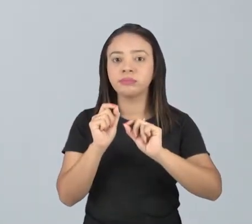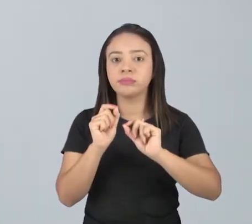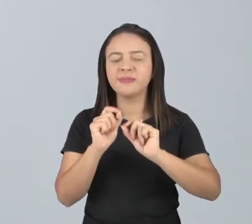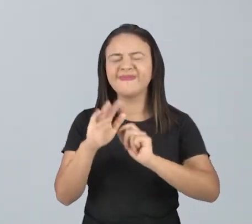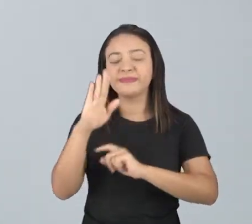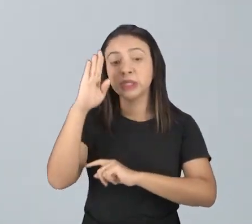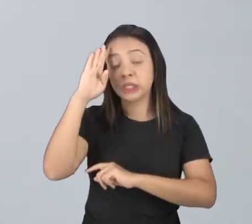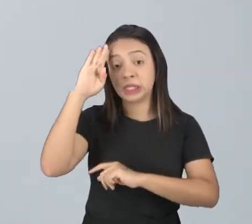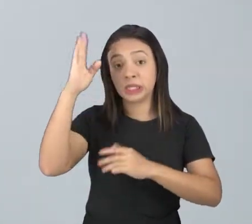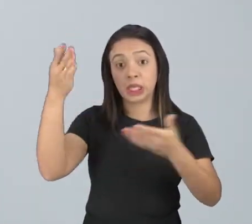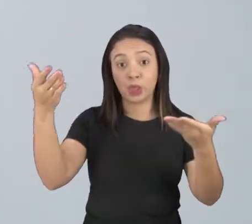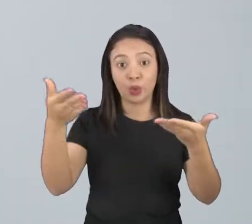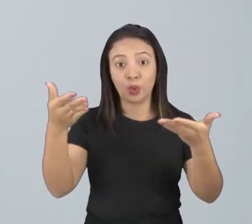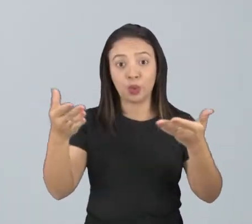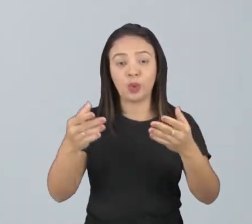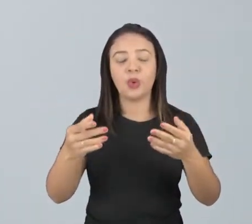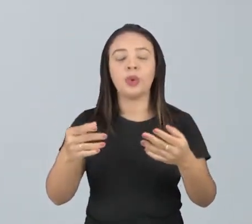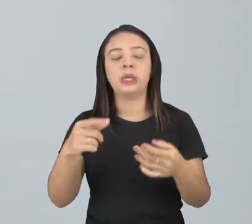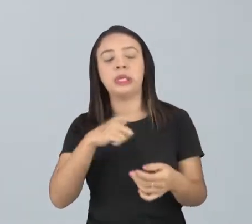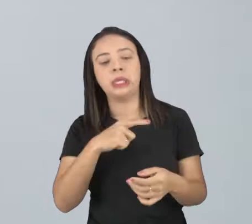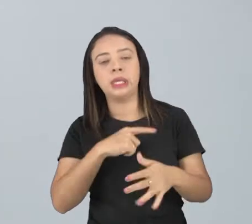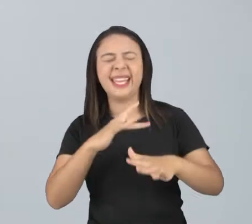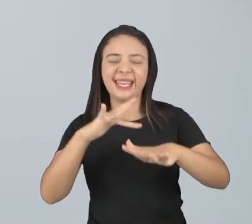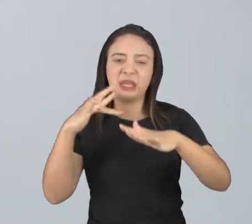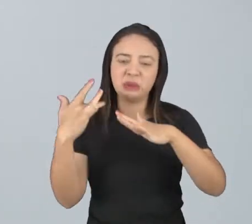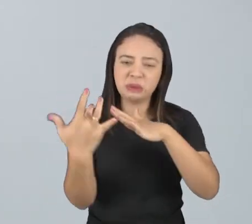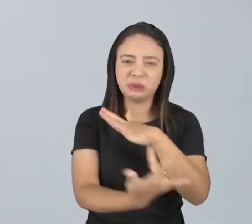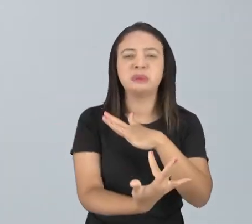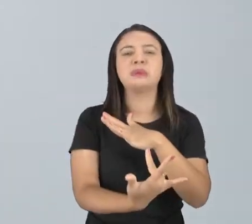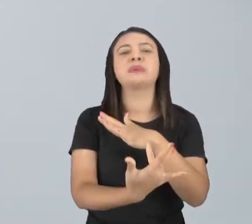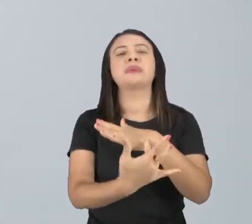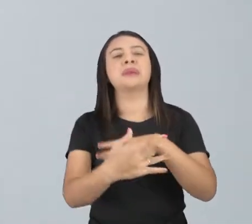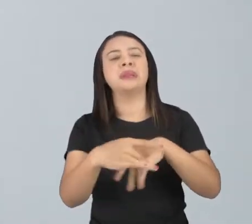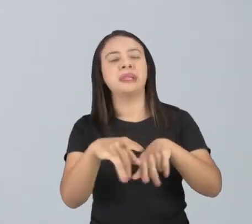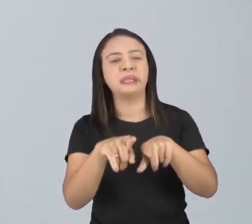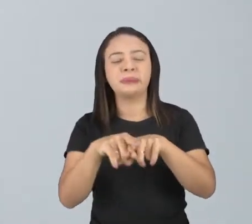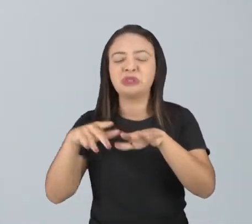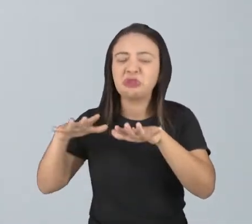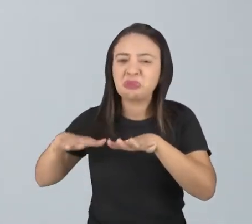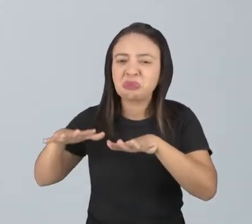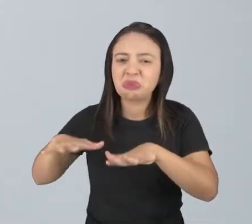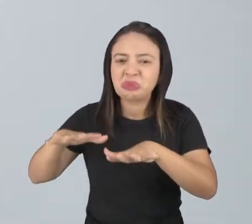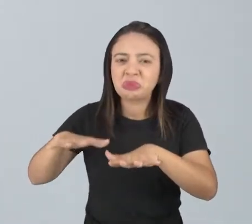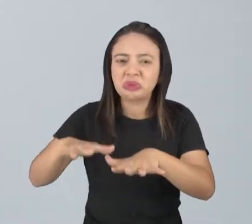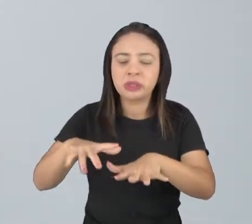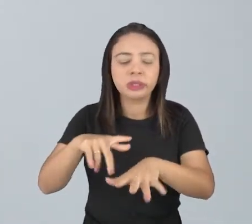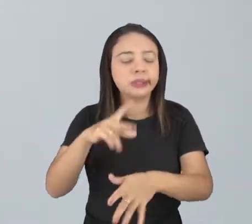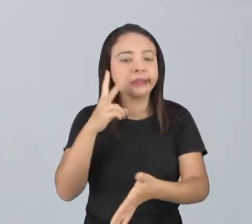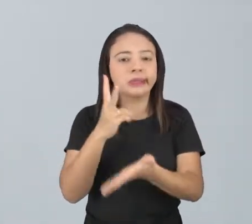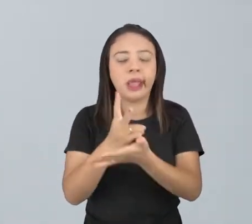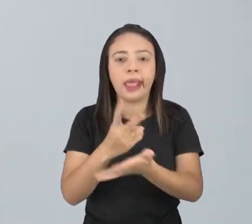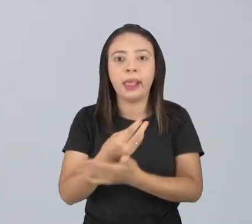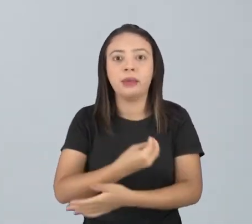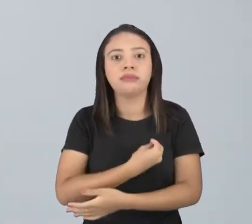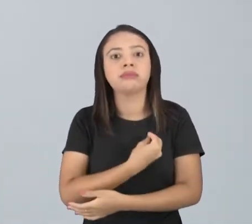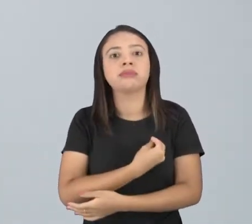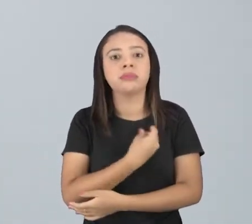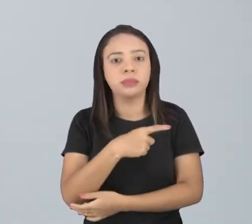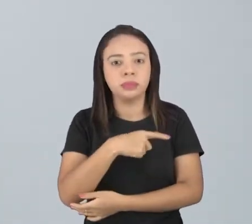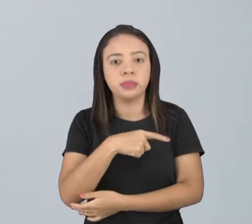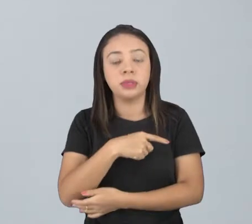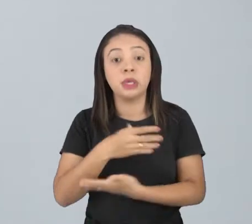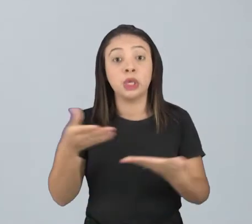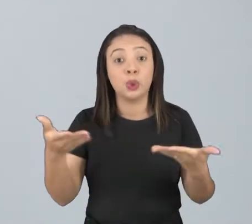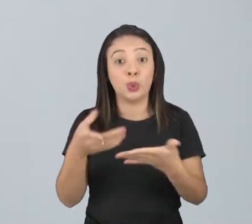principalmente agora, com toda essa onda de rede social, com toda essa onda de movimentos, está muito presente, muito em cena no